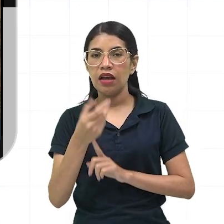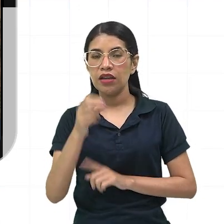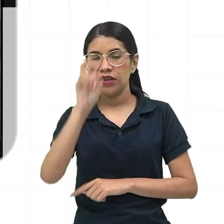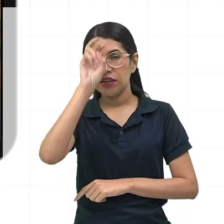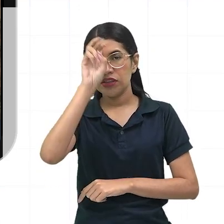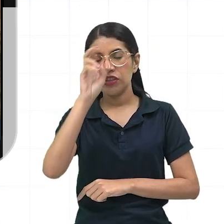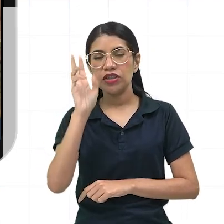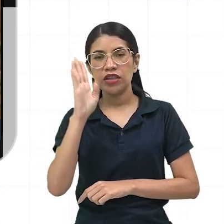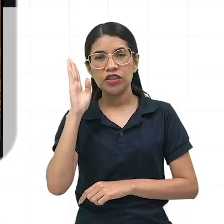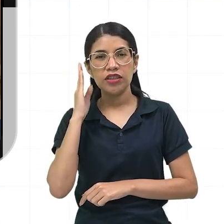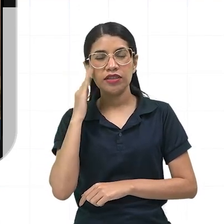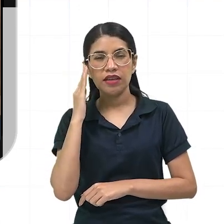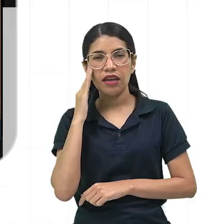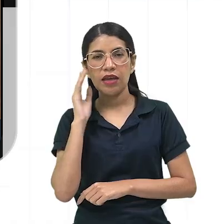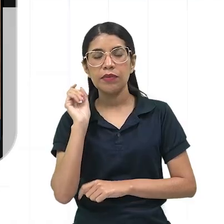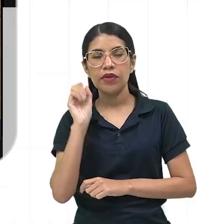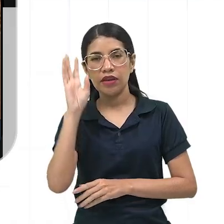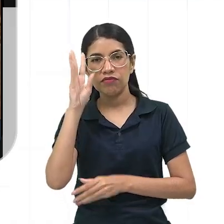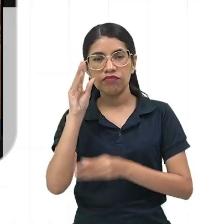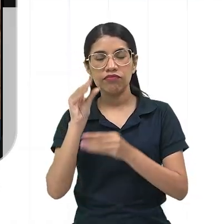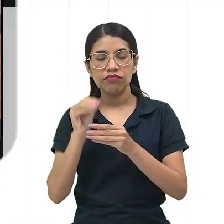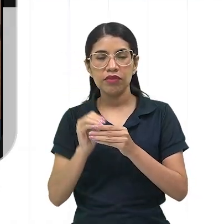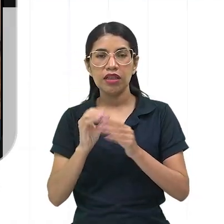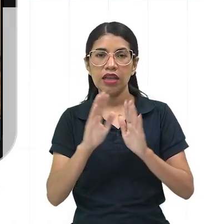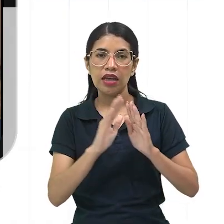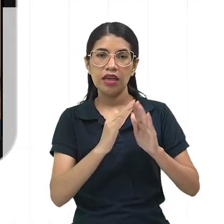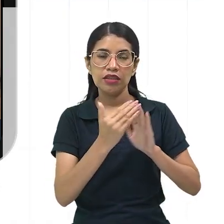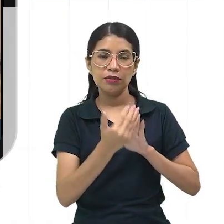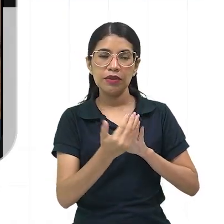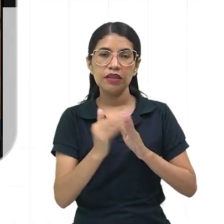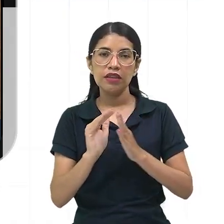em Egito, a gente já tem essa referência